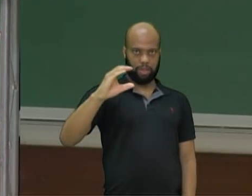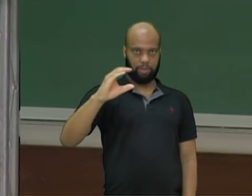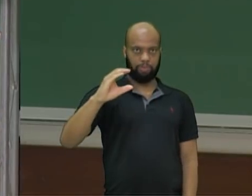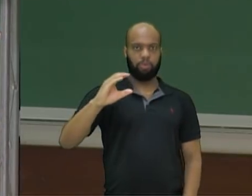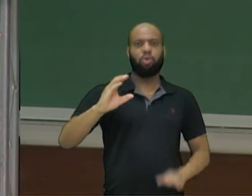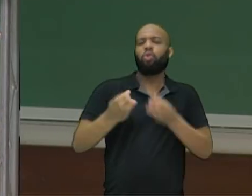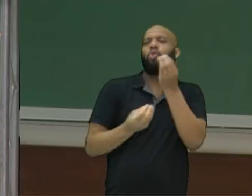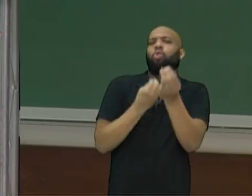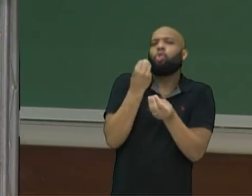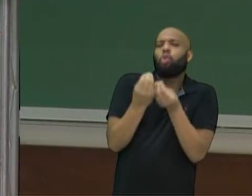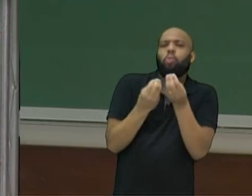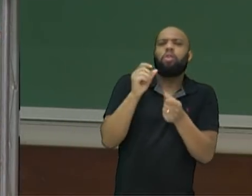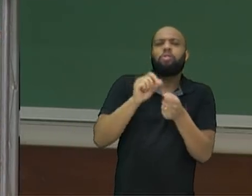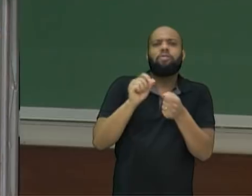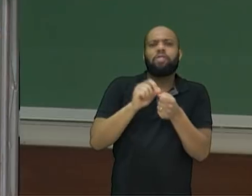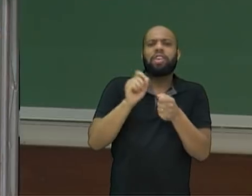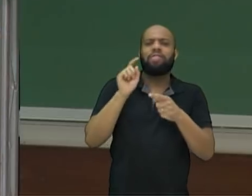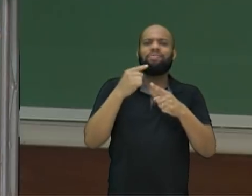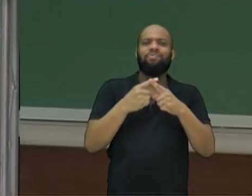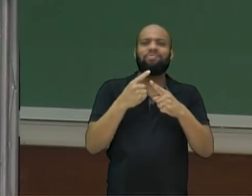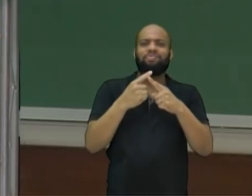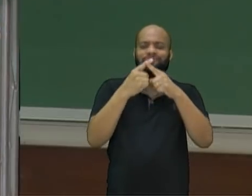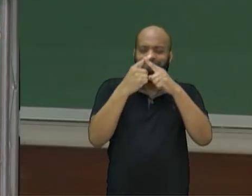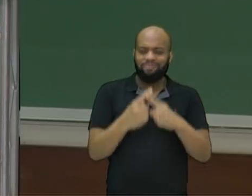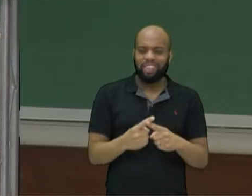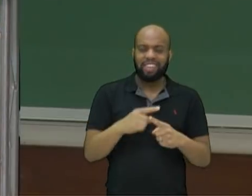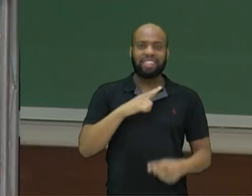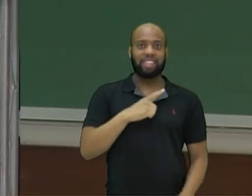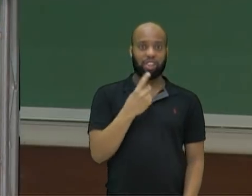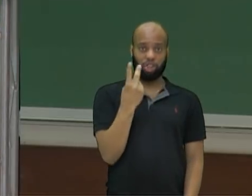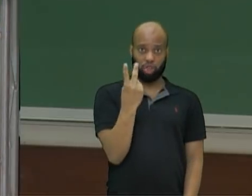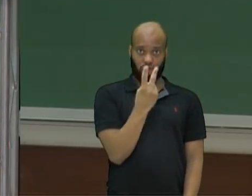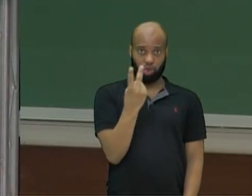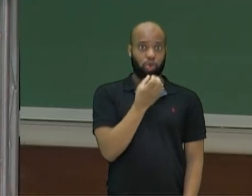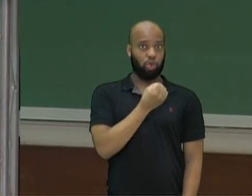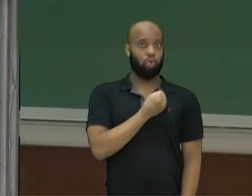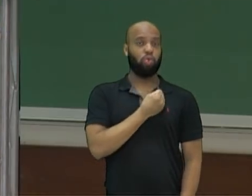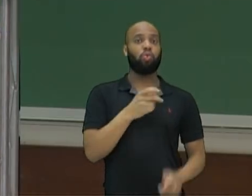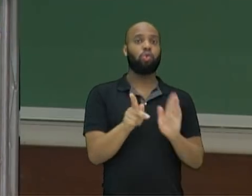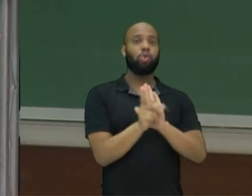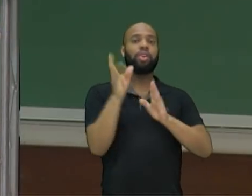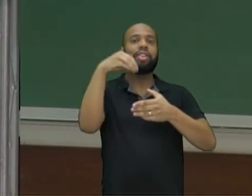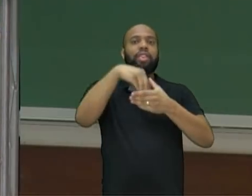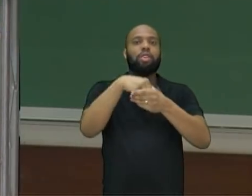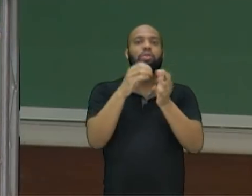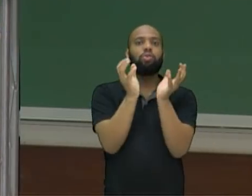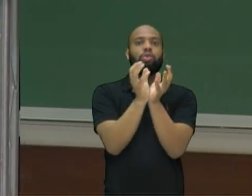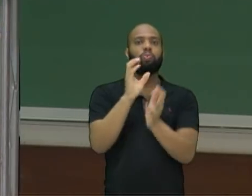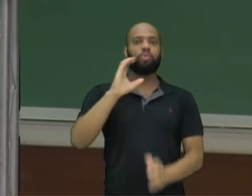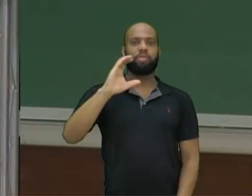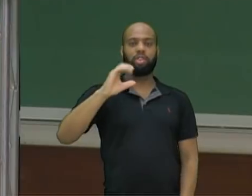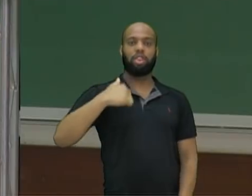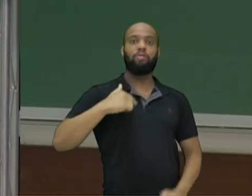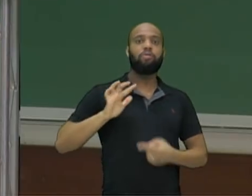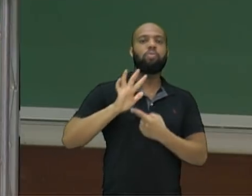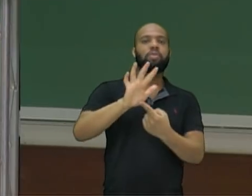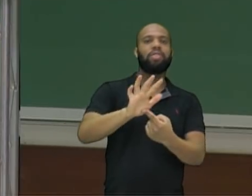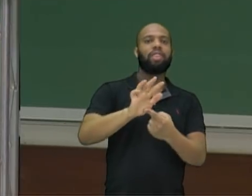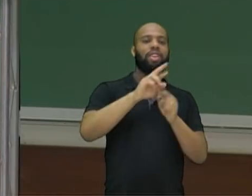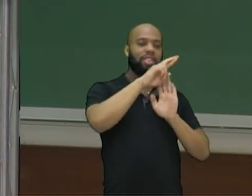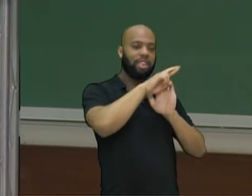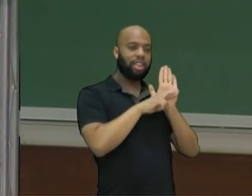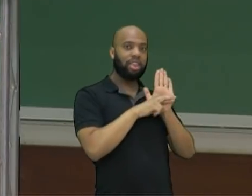relembrar, como que a gente faz para multiplicar dois números que sejam complexos? Eu vou apresentar para vocês a